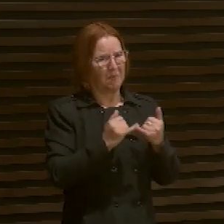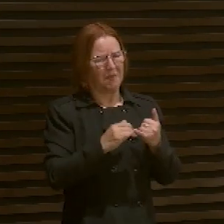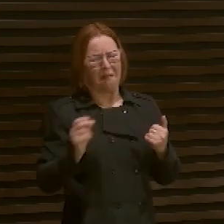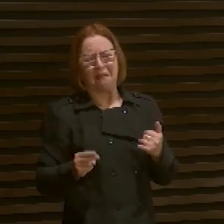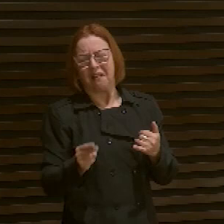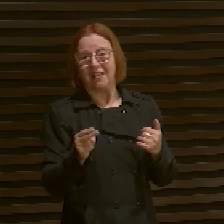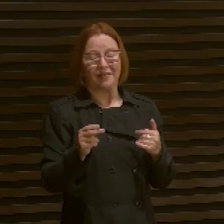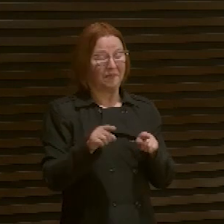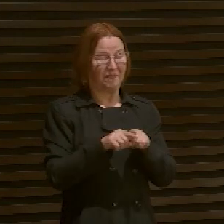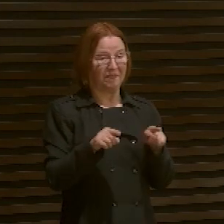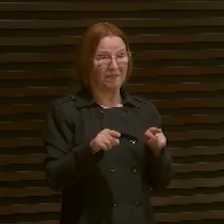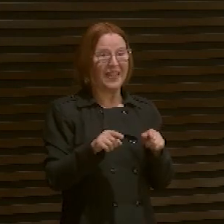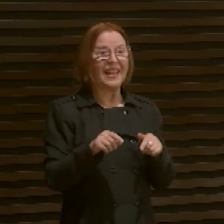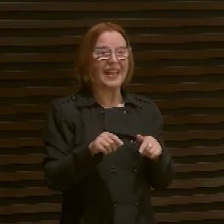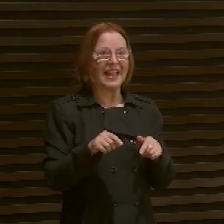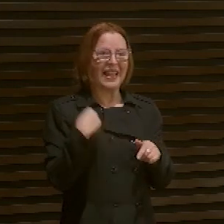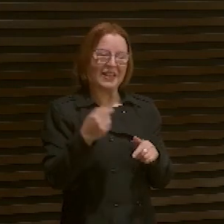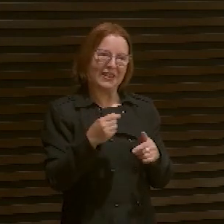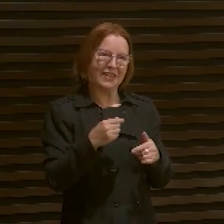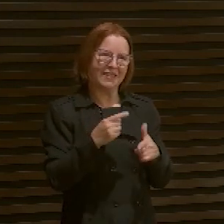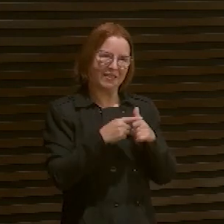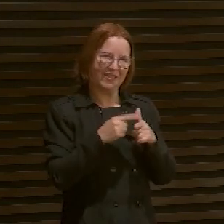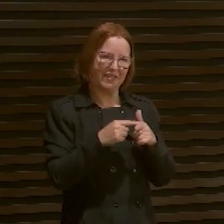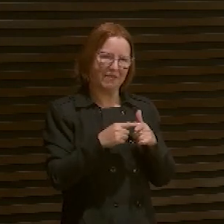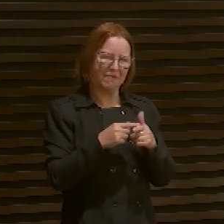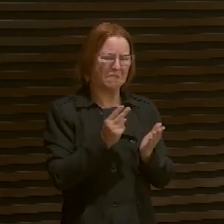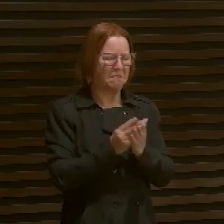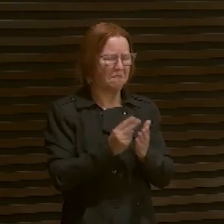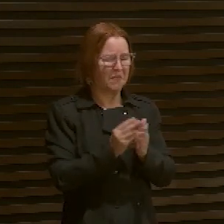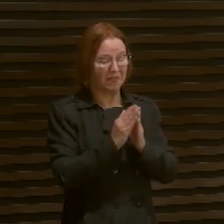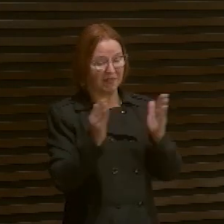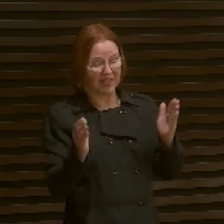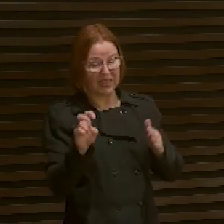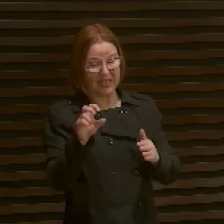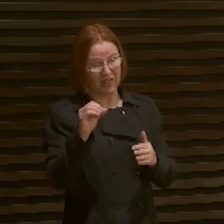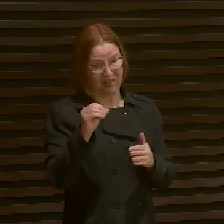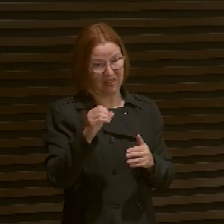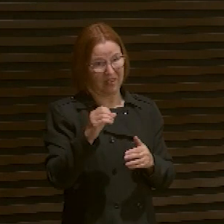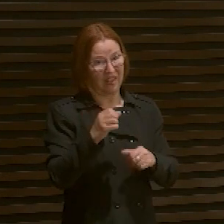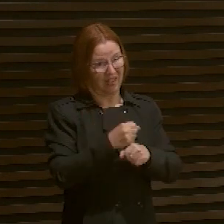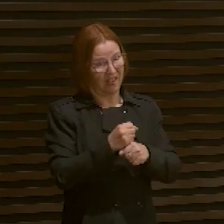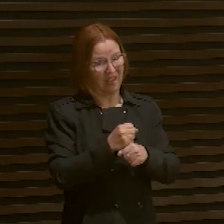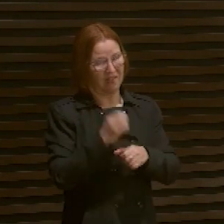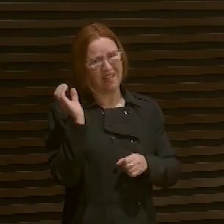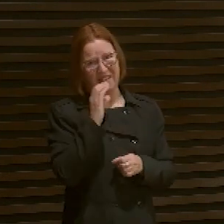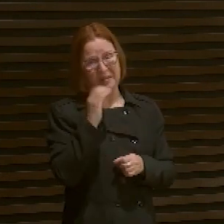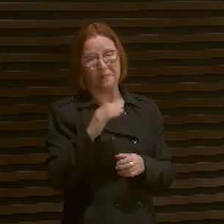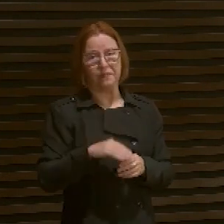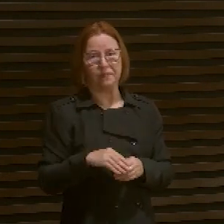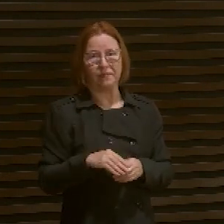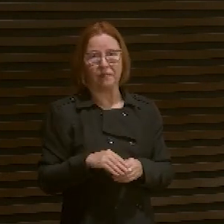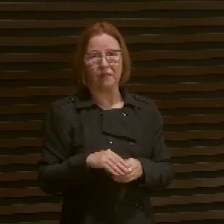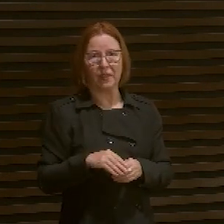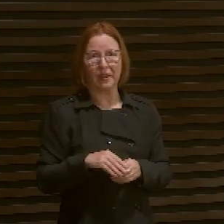breve. E a nossa provação aqui, por mais que dure 50 anos, irmãos, é breve. É breve. Então, por breve